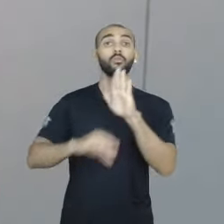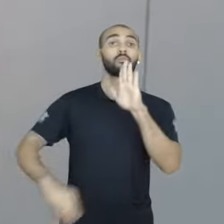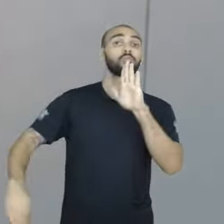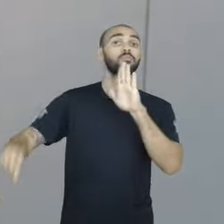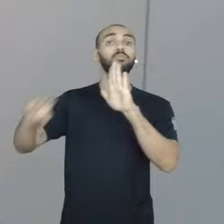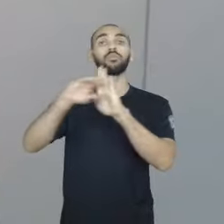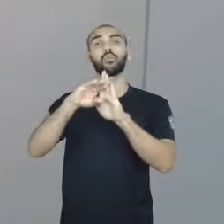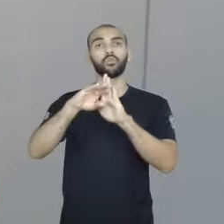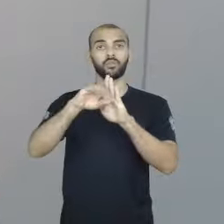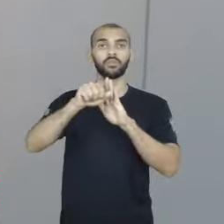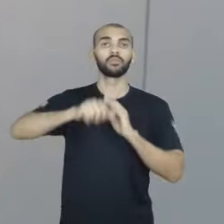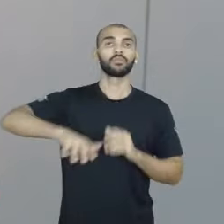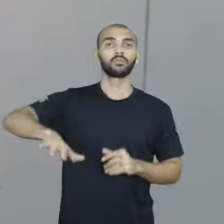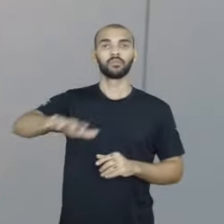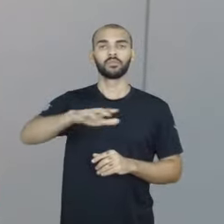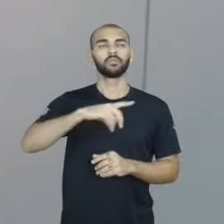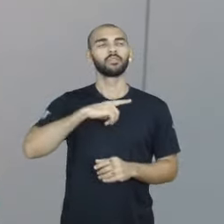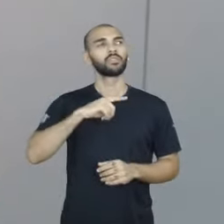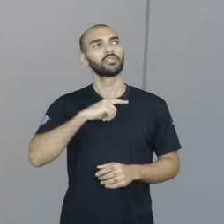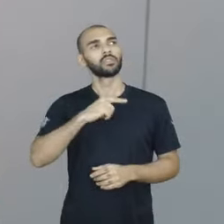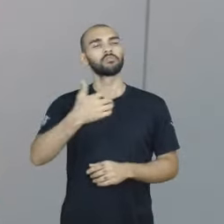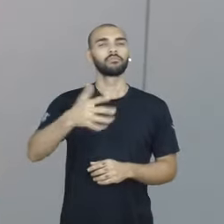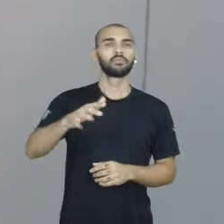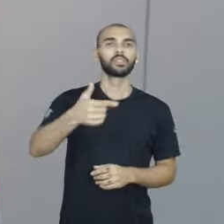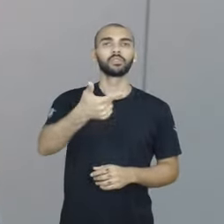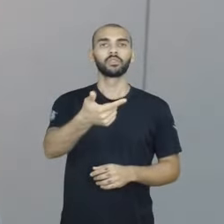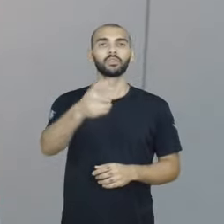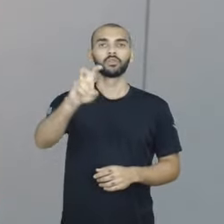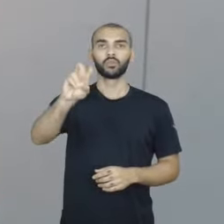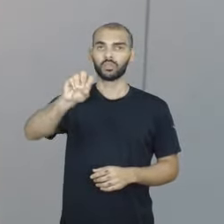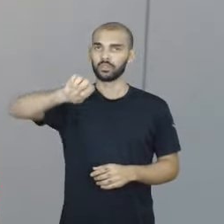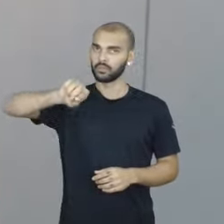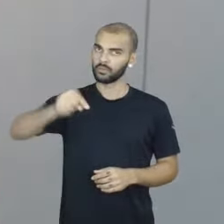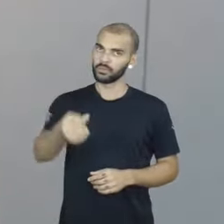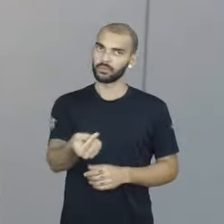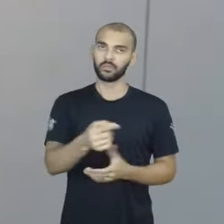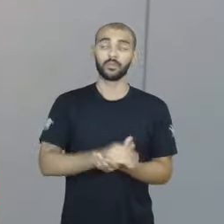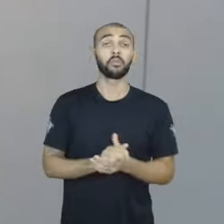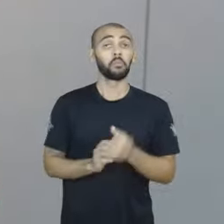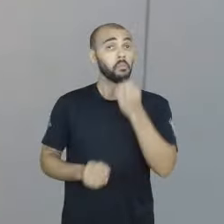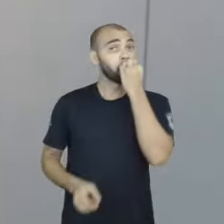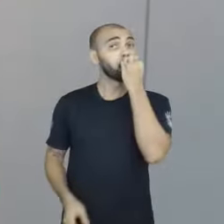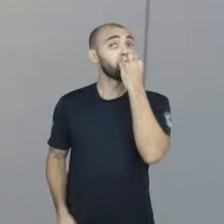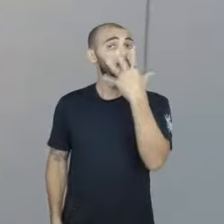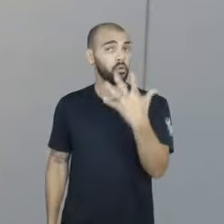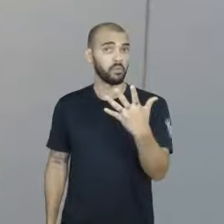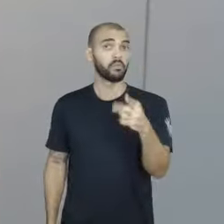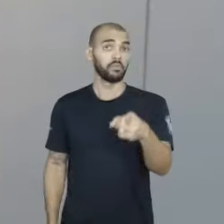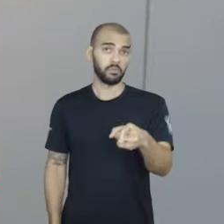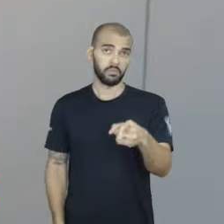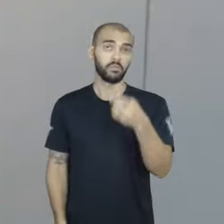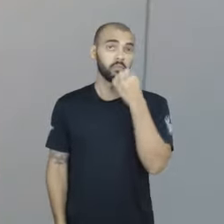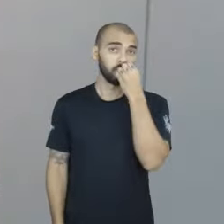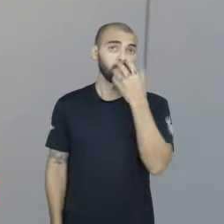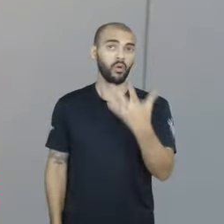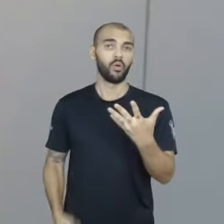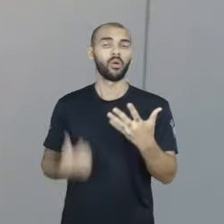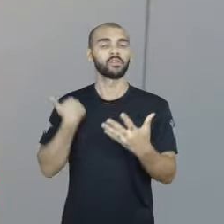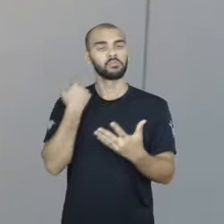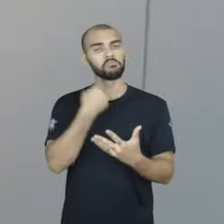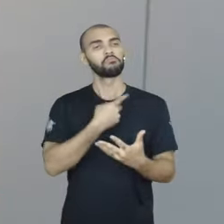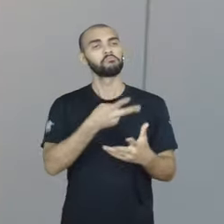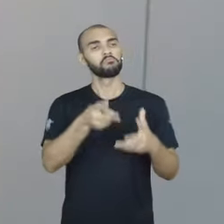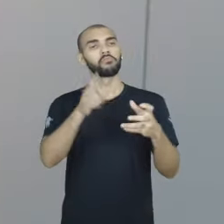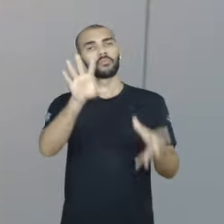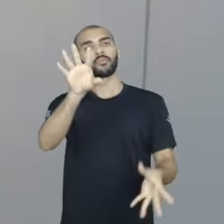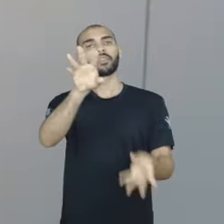do mercado, que gerava em torno de 250 mil. Então, são bons resultados, resultados que nos deixam otimistas,